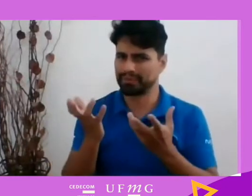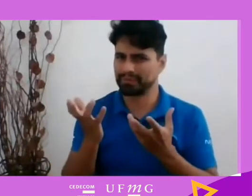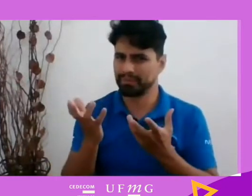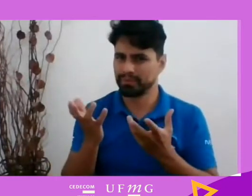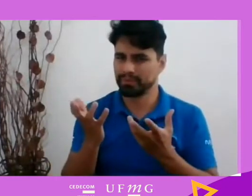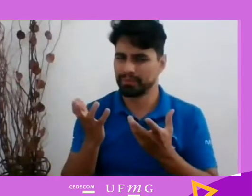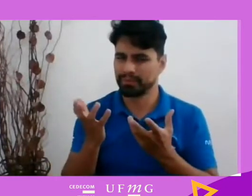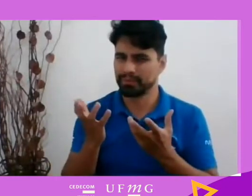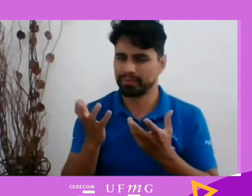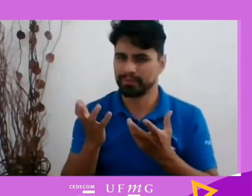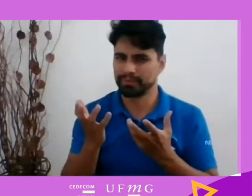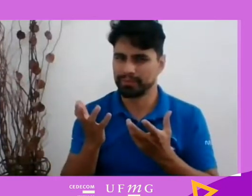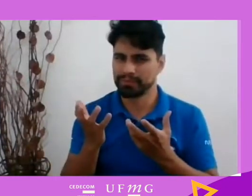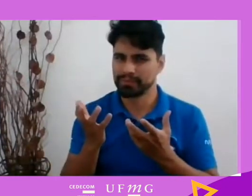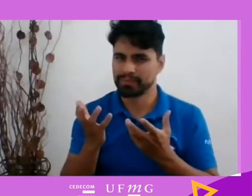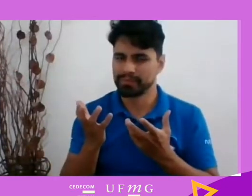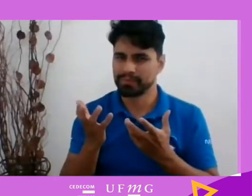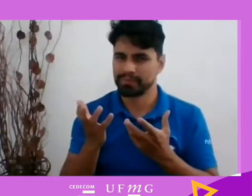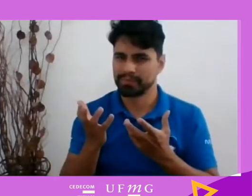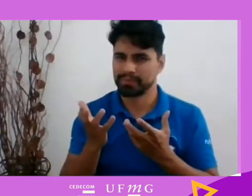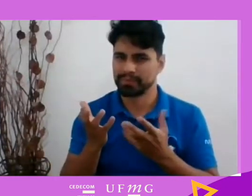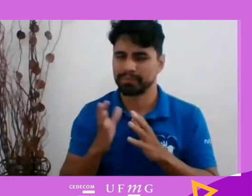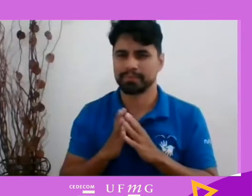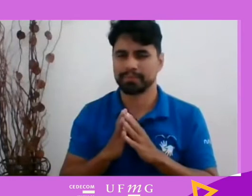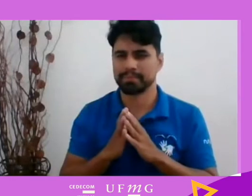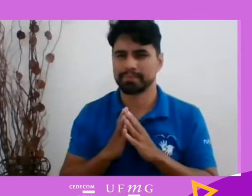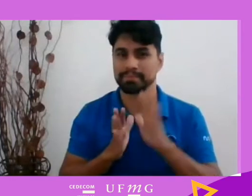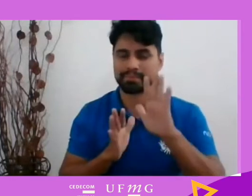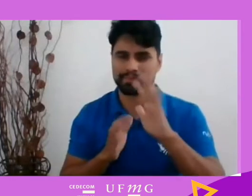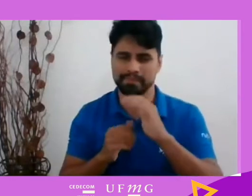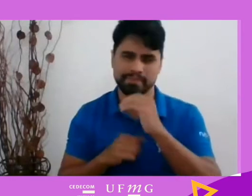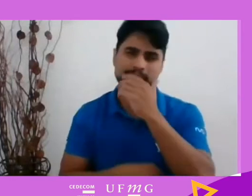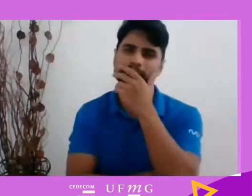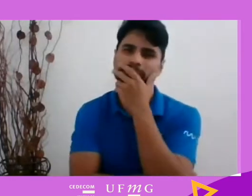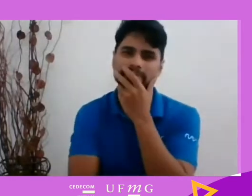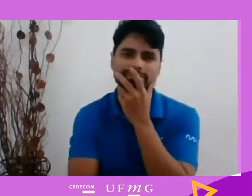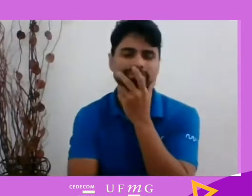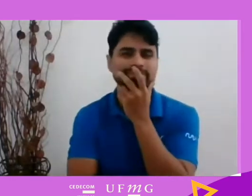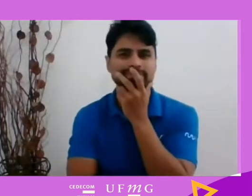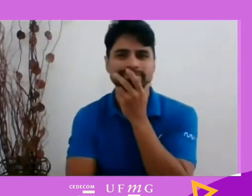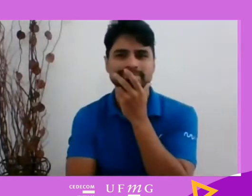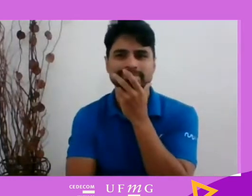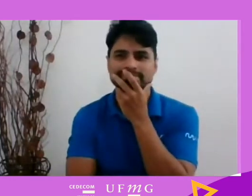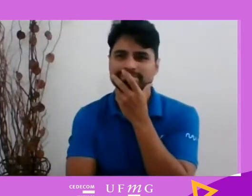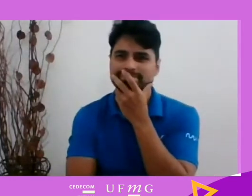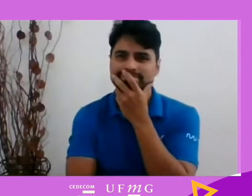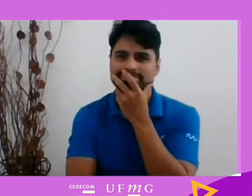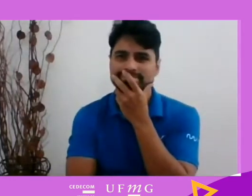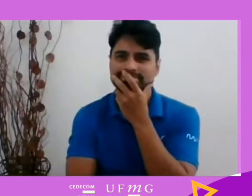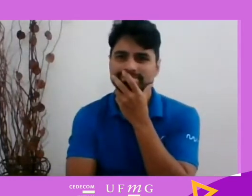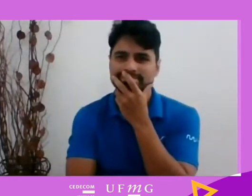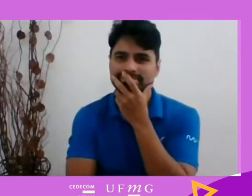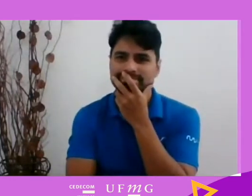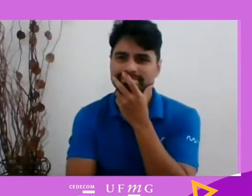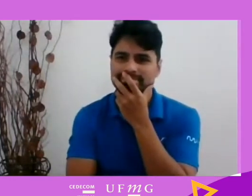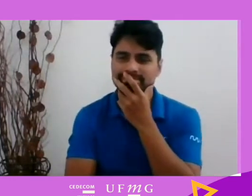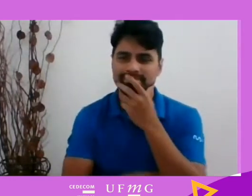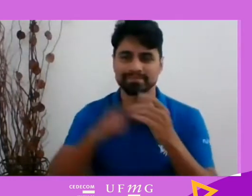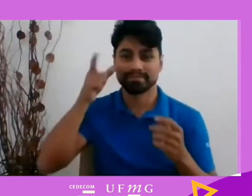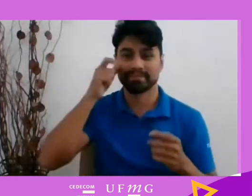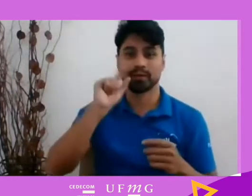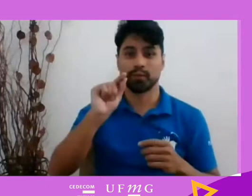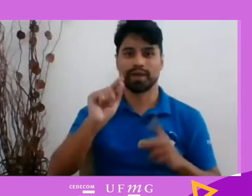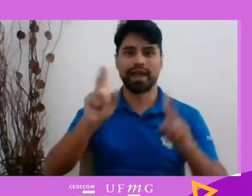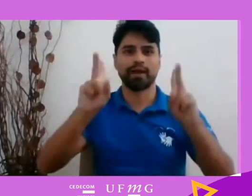vez mais vivas. Mas o que faz as ruas vivas, é interessante observar isso, é como se fosse